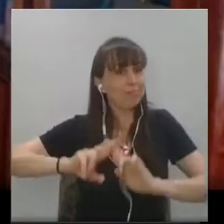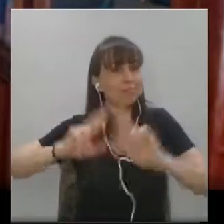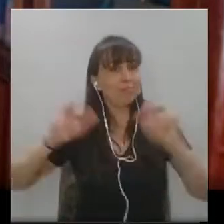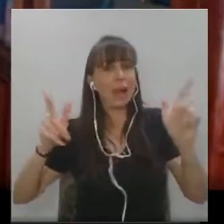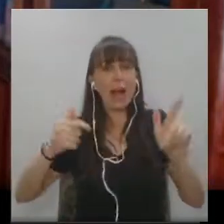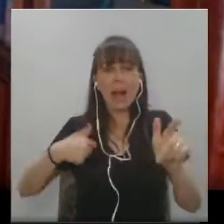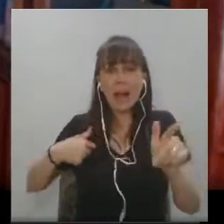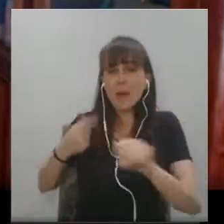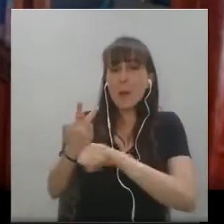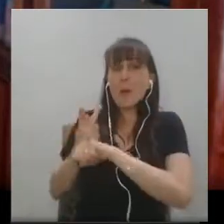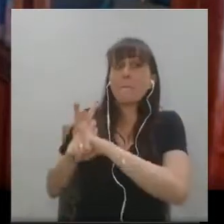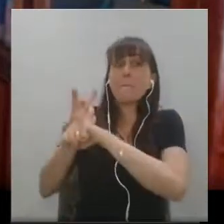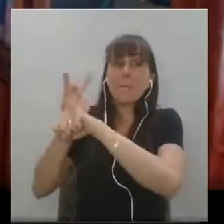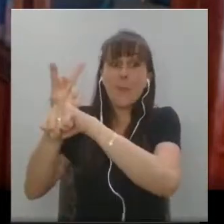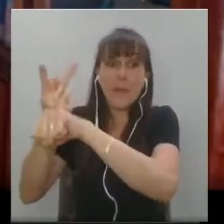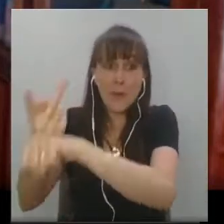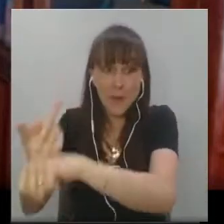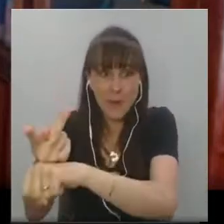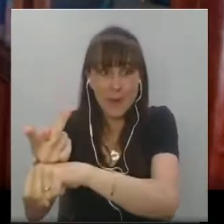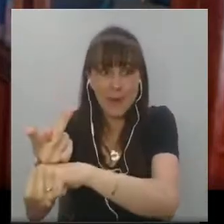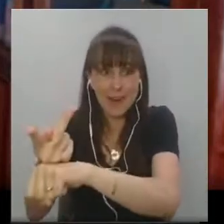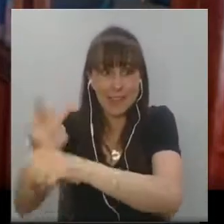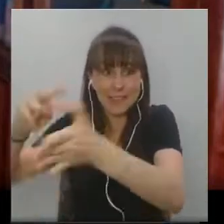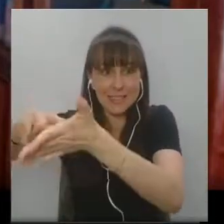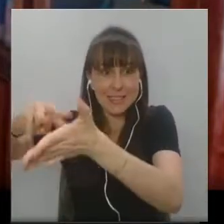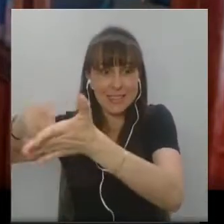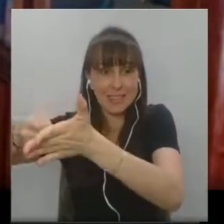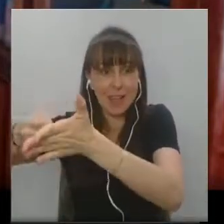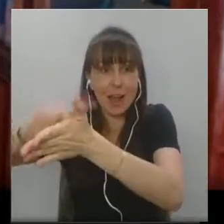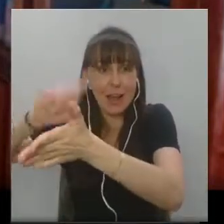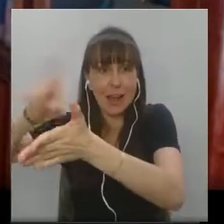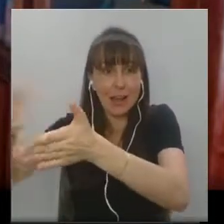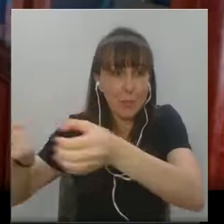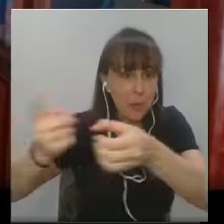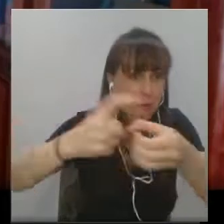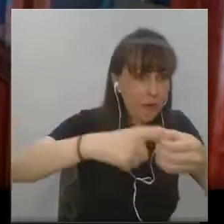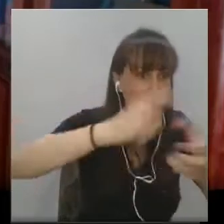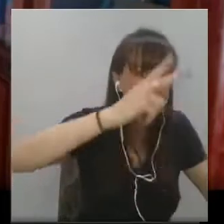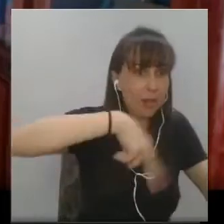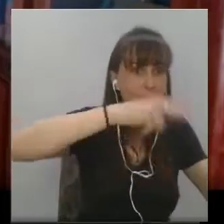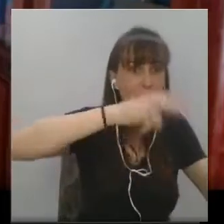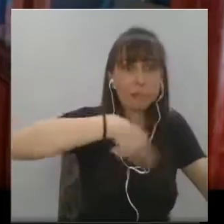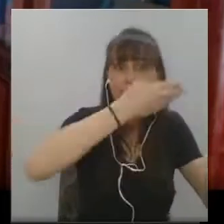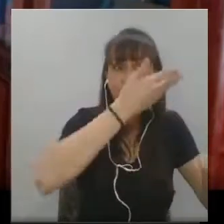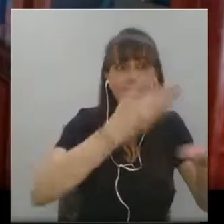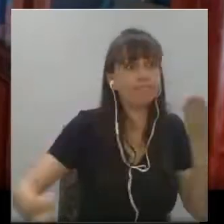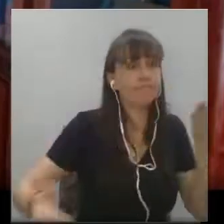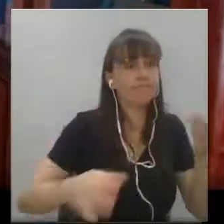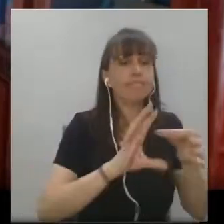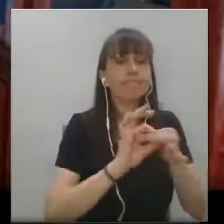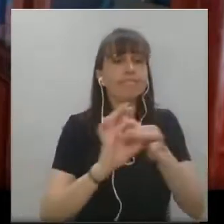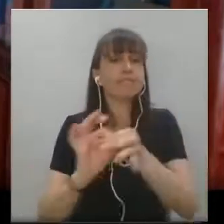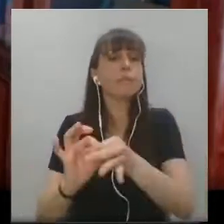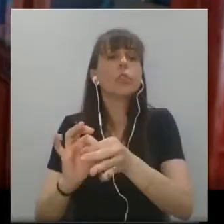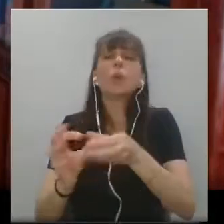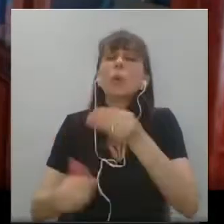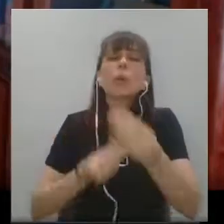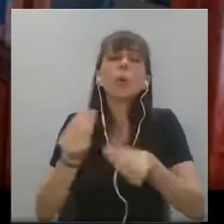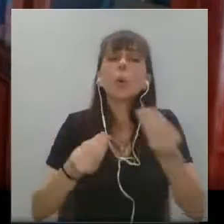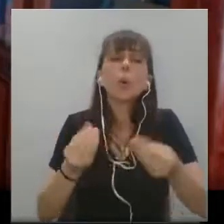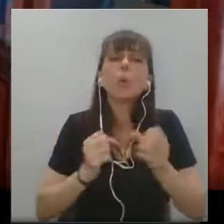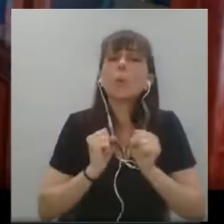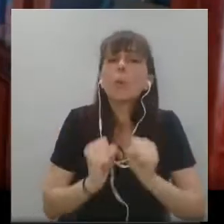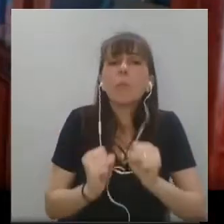o significado e quando volto, me perdi totalmente no contexto. Como eu posso acelerar